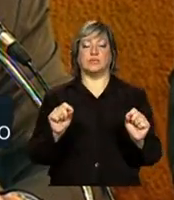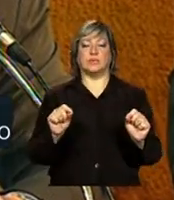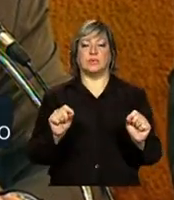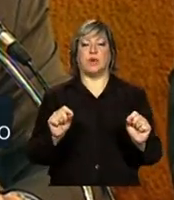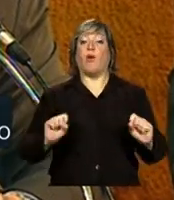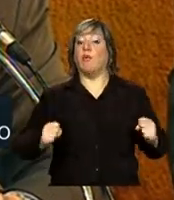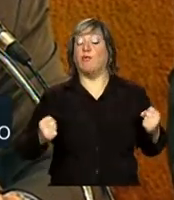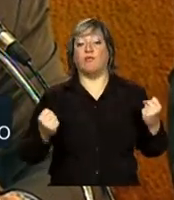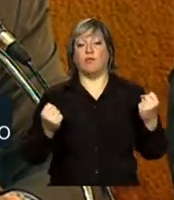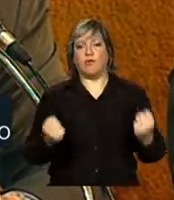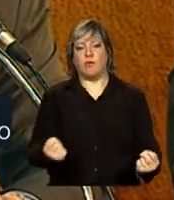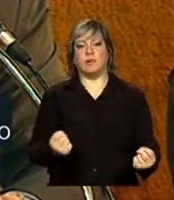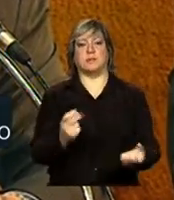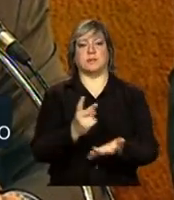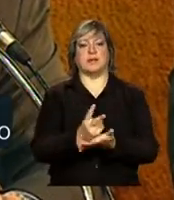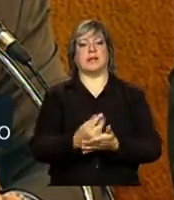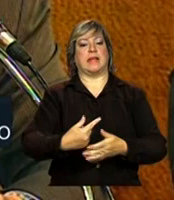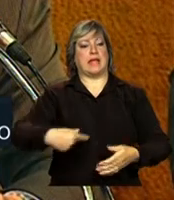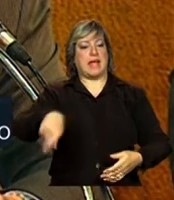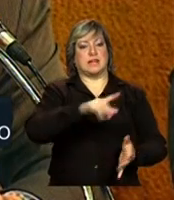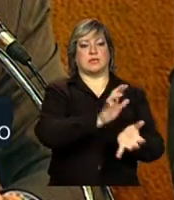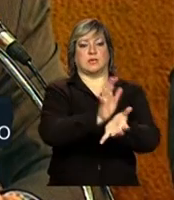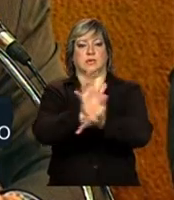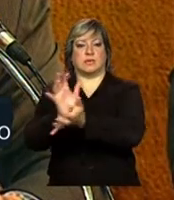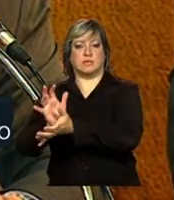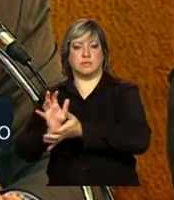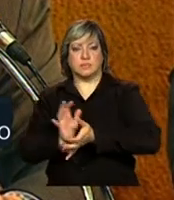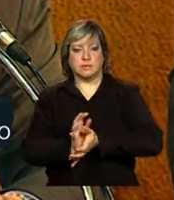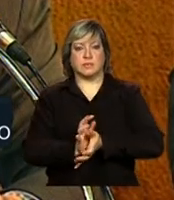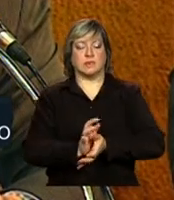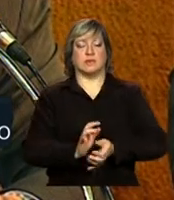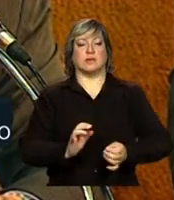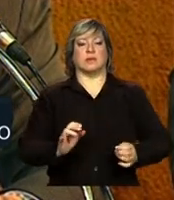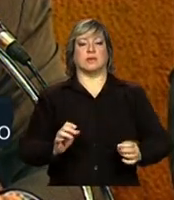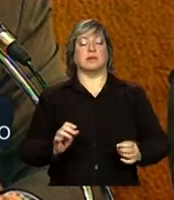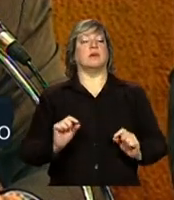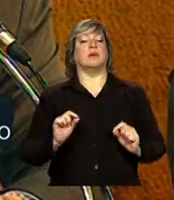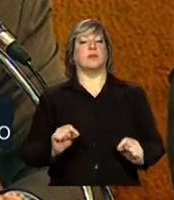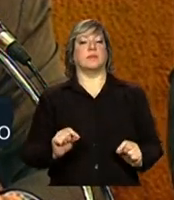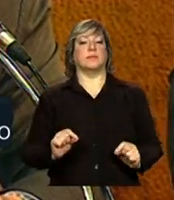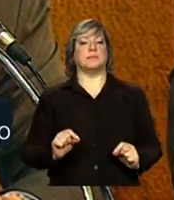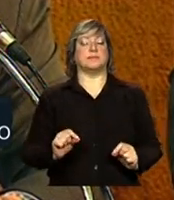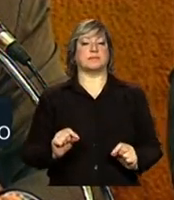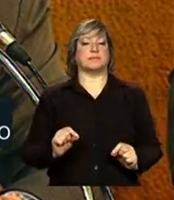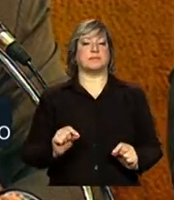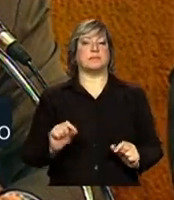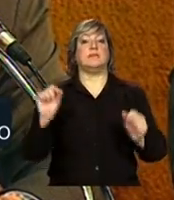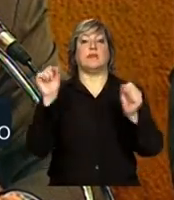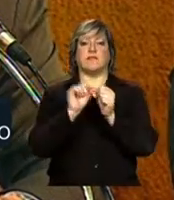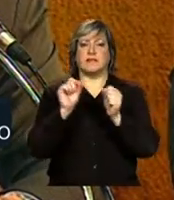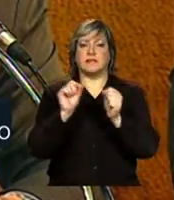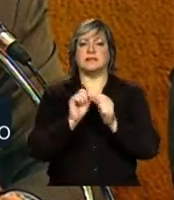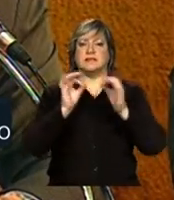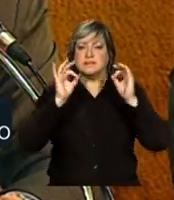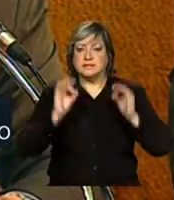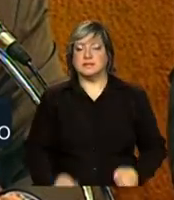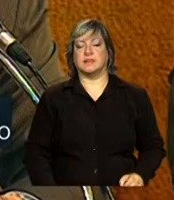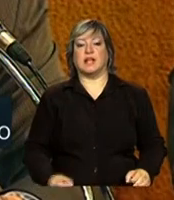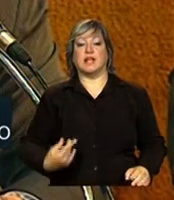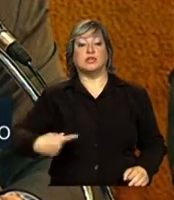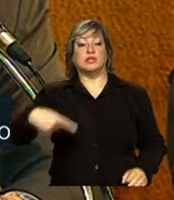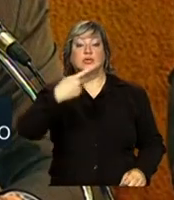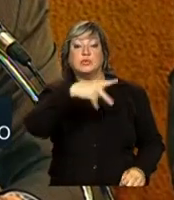Fort cimo mesmo dessas instituições eh no sentido de eh concretizarem as suas